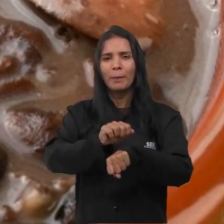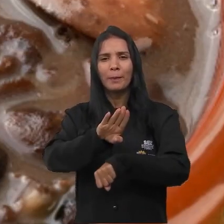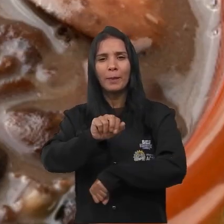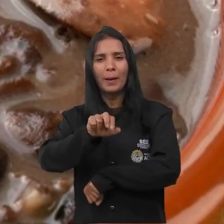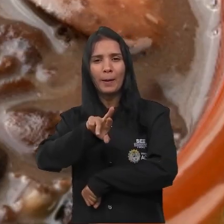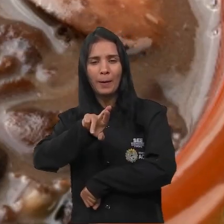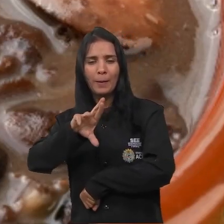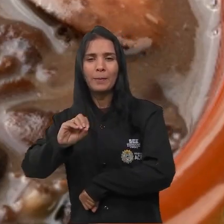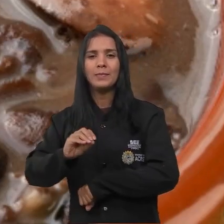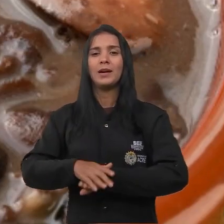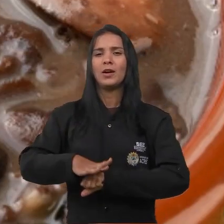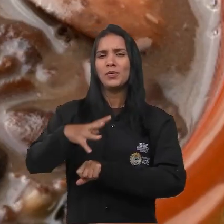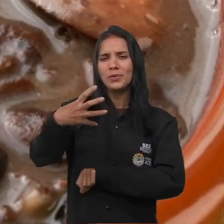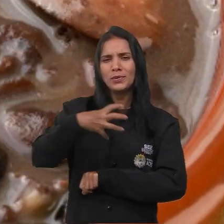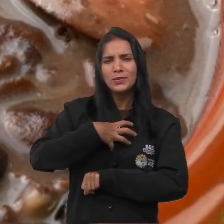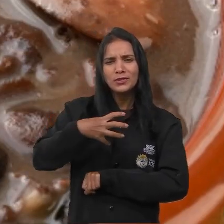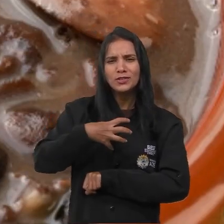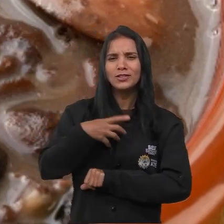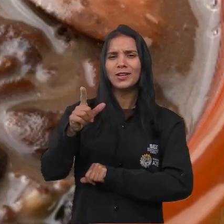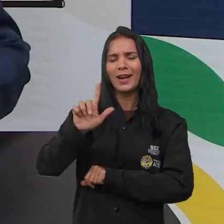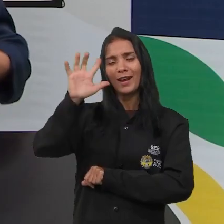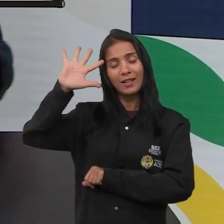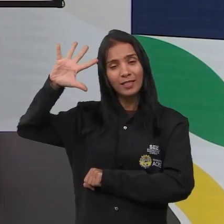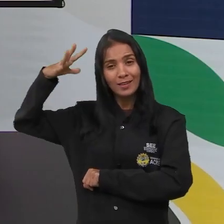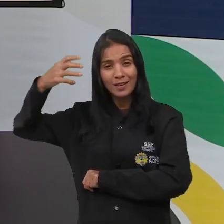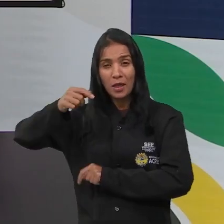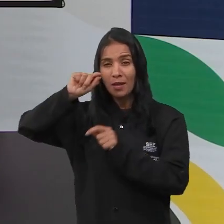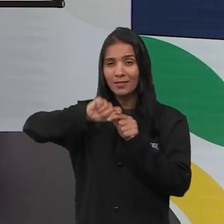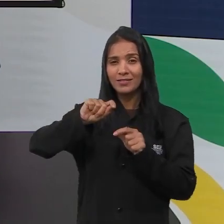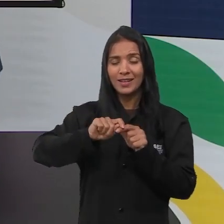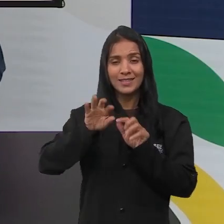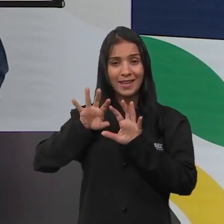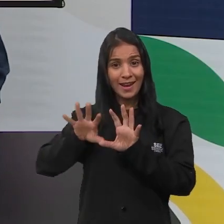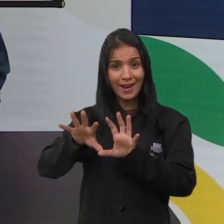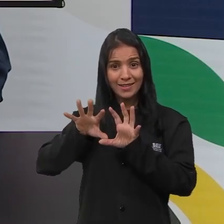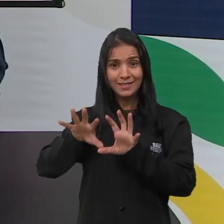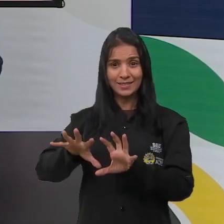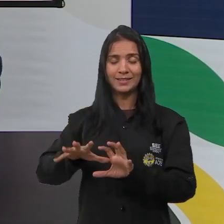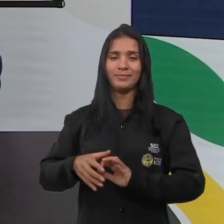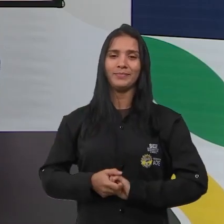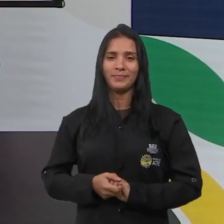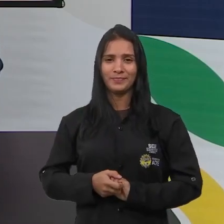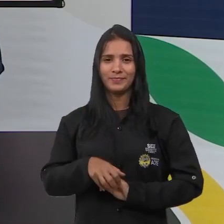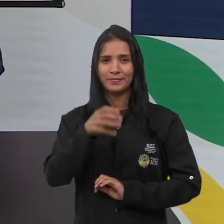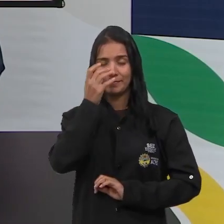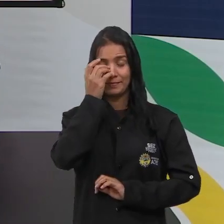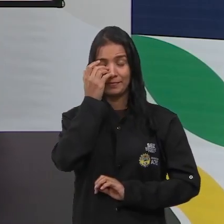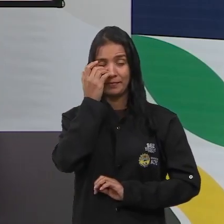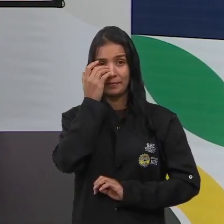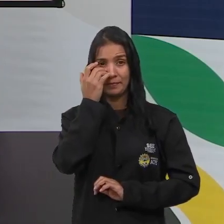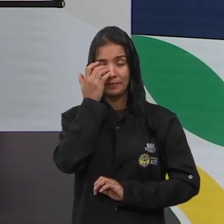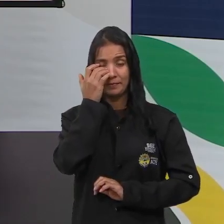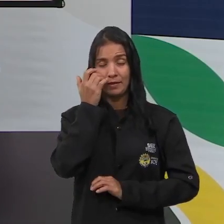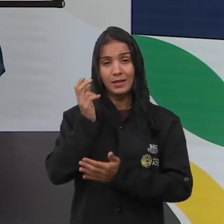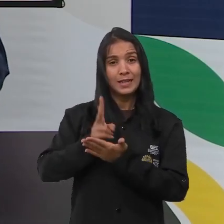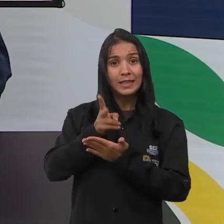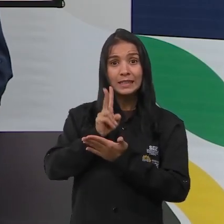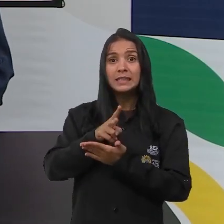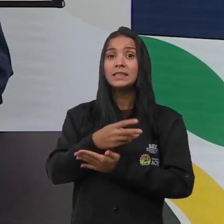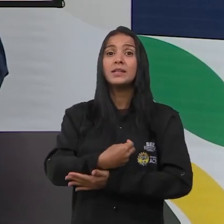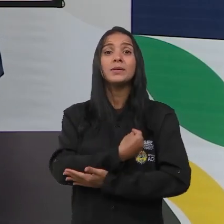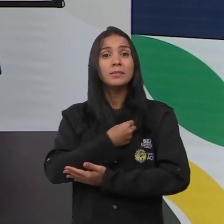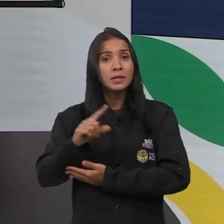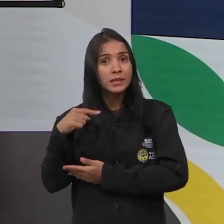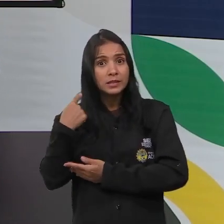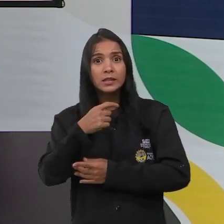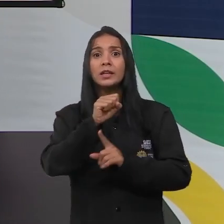feito pelos africanos quando esse prato começou a ser elaborado. E como eu falei, faz parte da nossa sociedade,